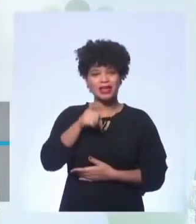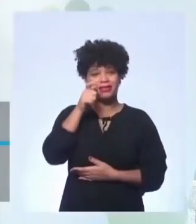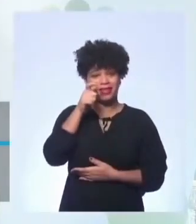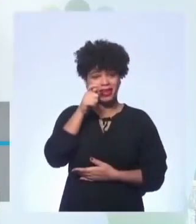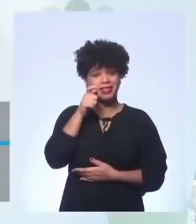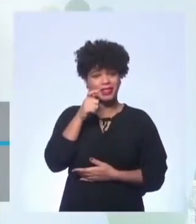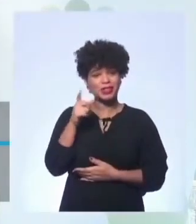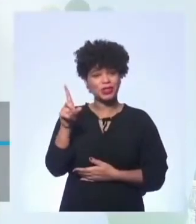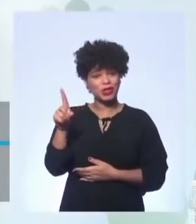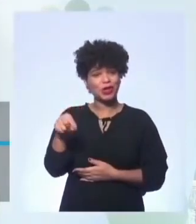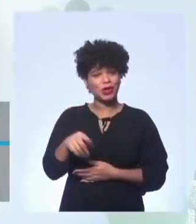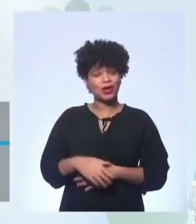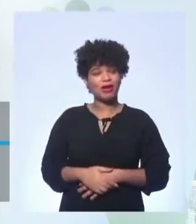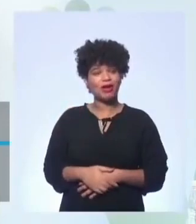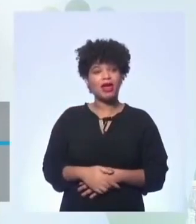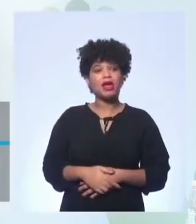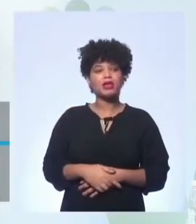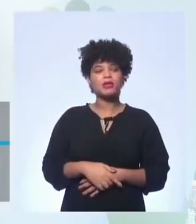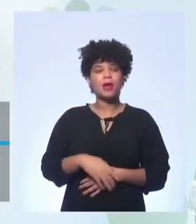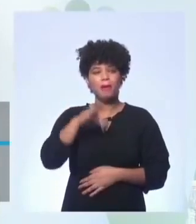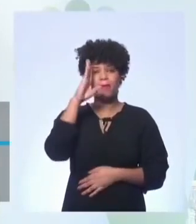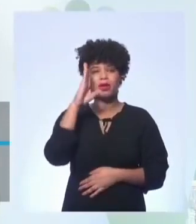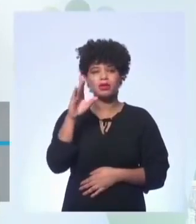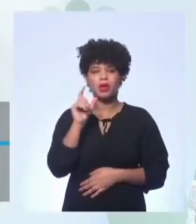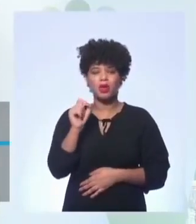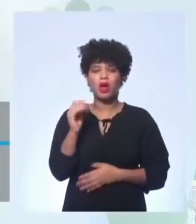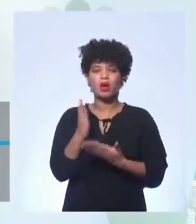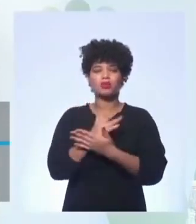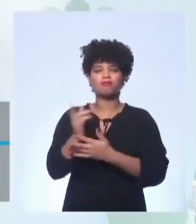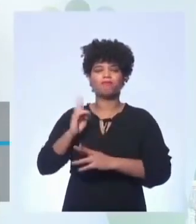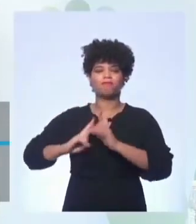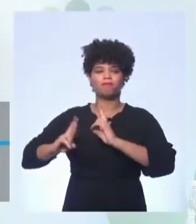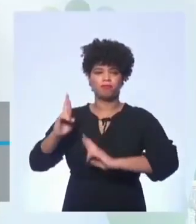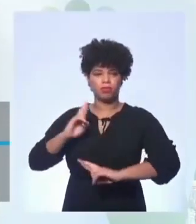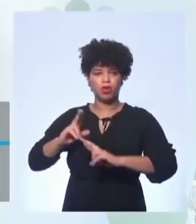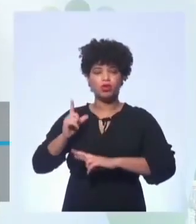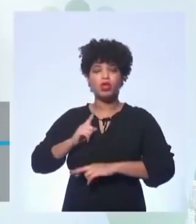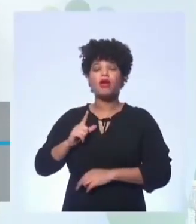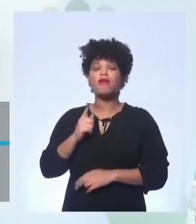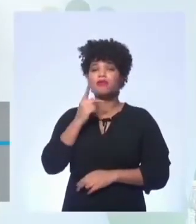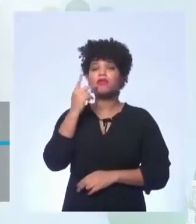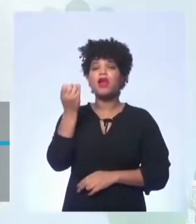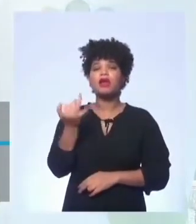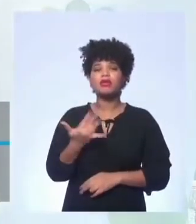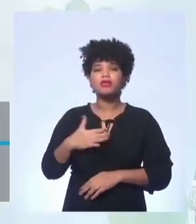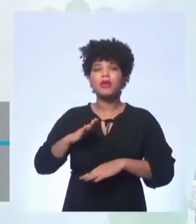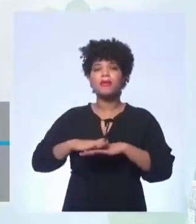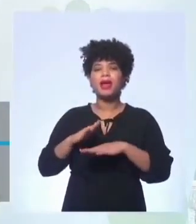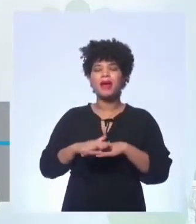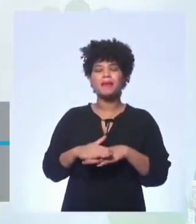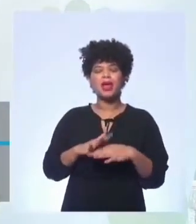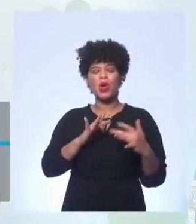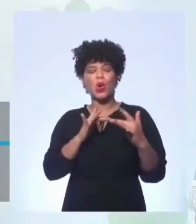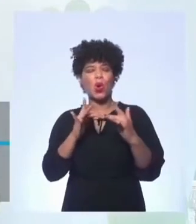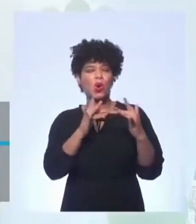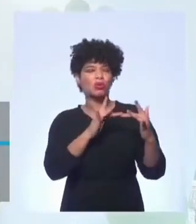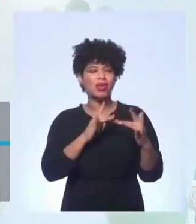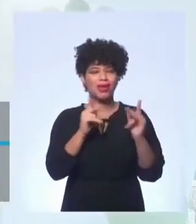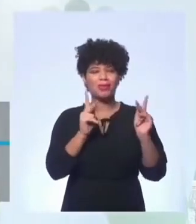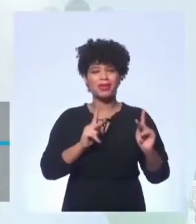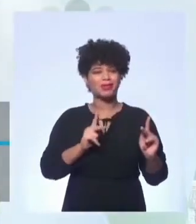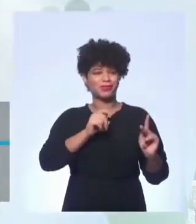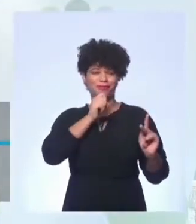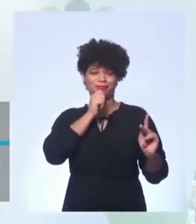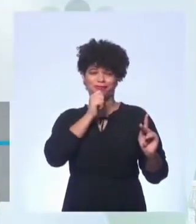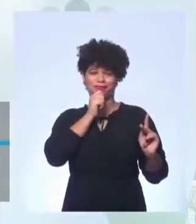interessante, principalmente quando há algumas respostas aqui que falam do estranhamento